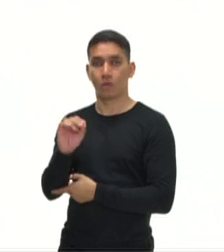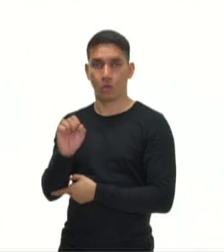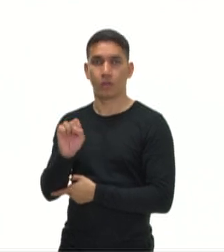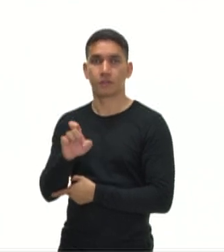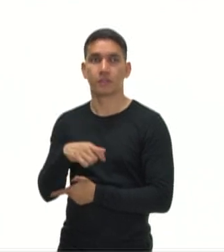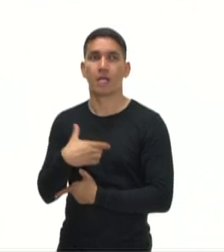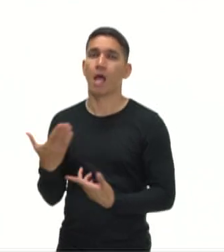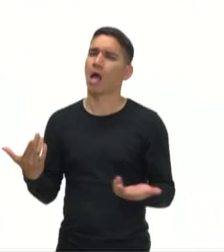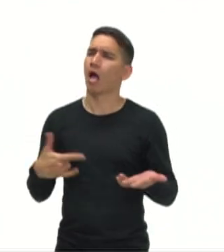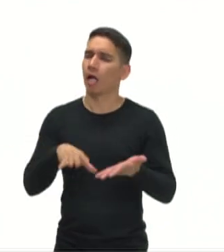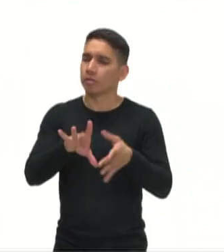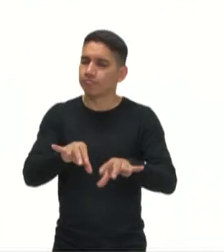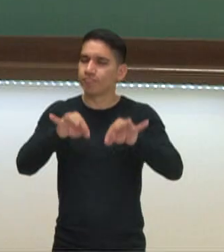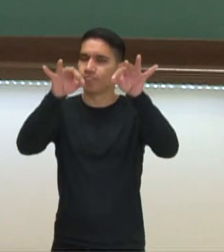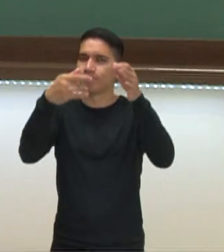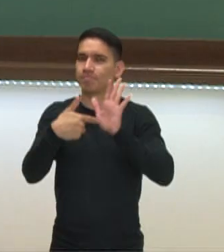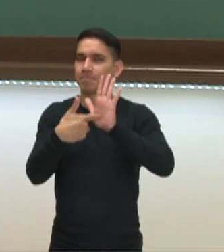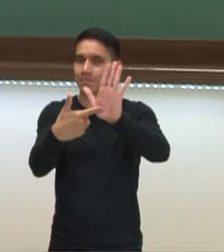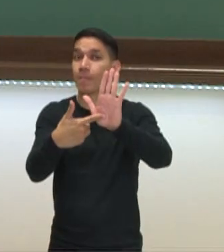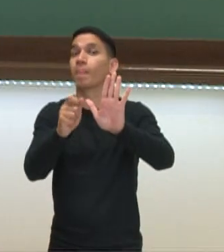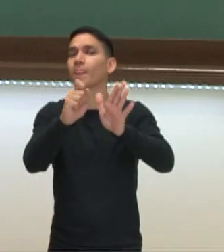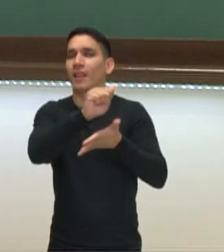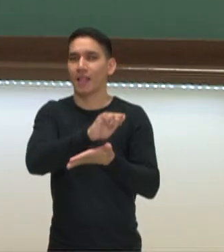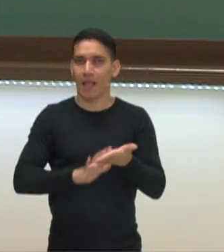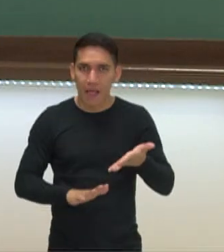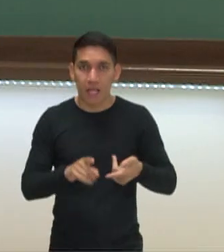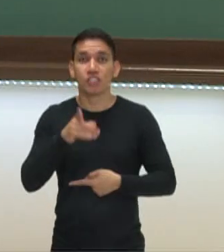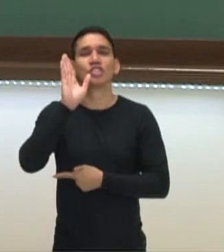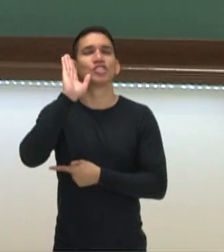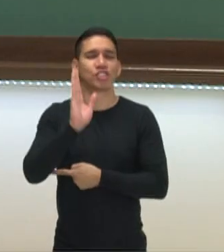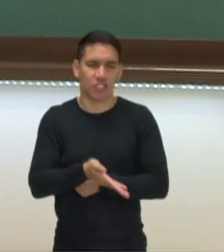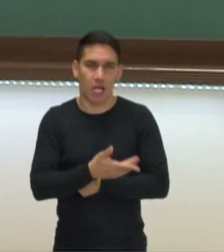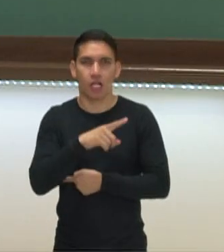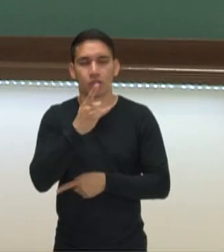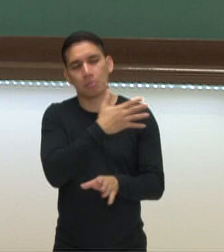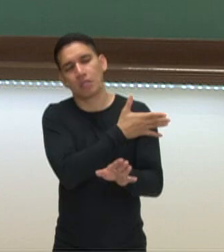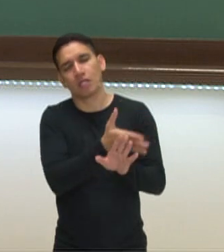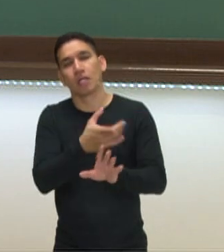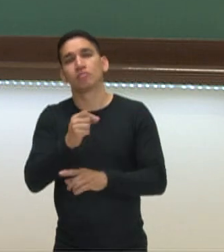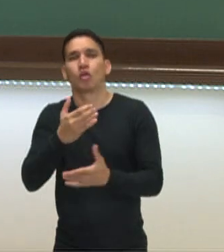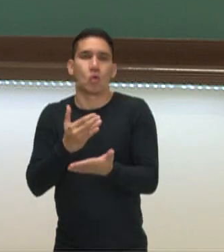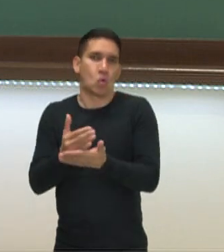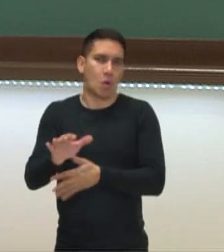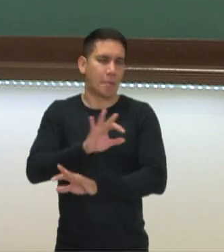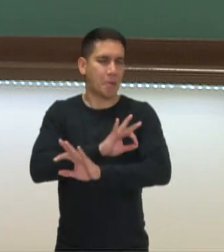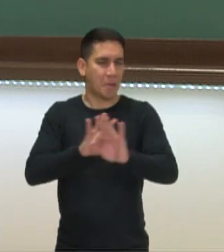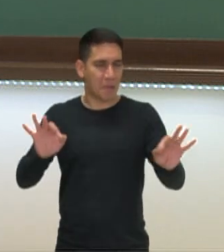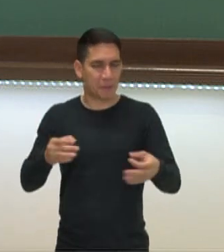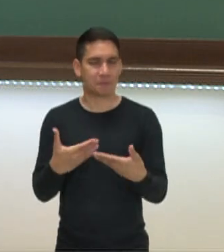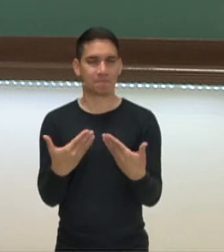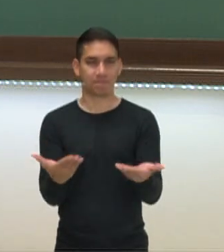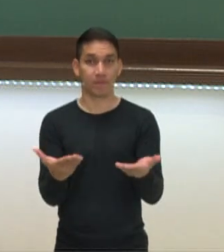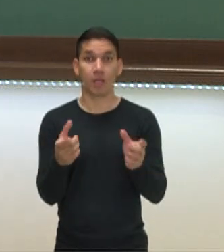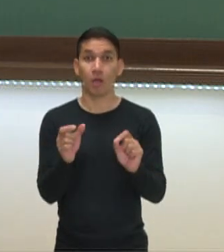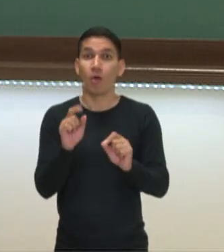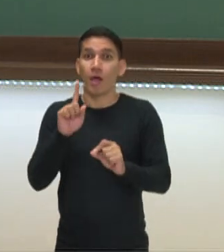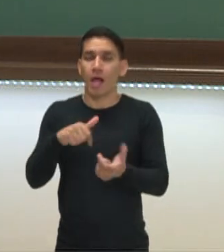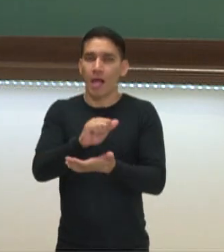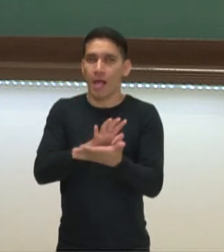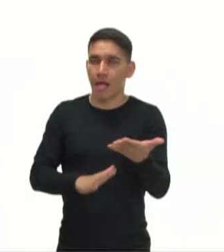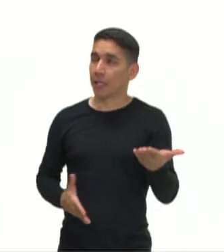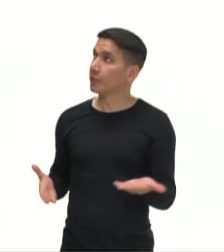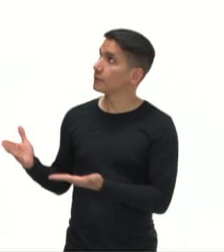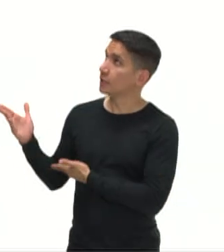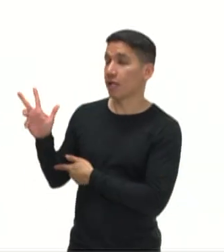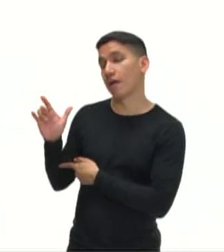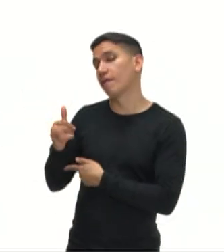E eu separei aqui uma atividade já para nós iniciarmos bem para você. Essa atividade,